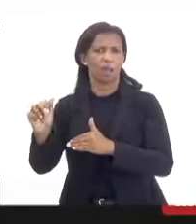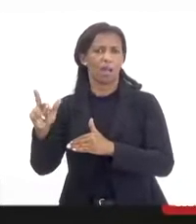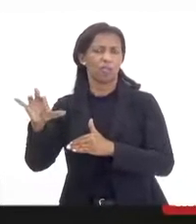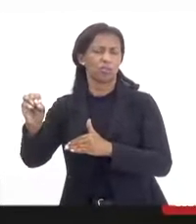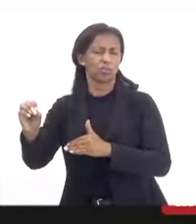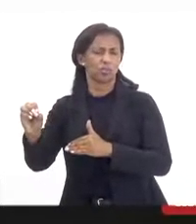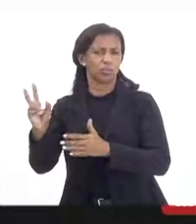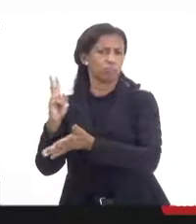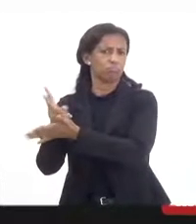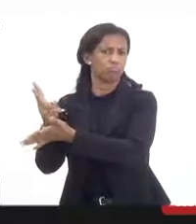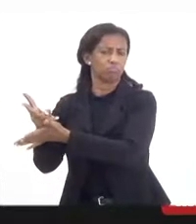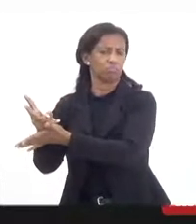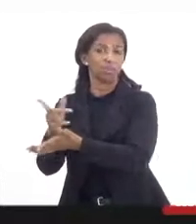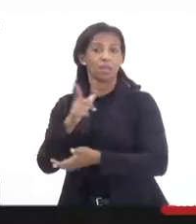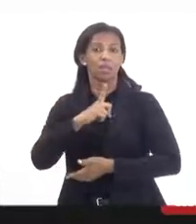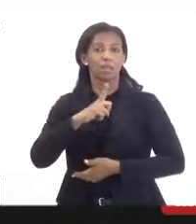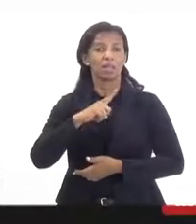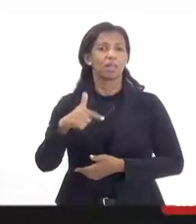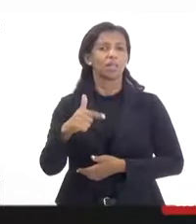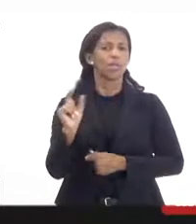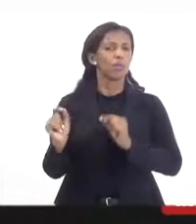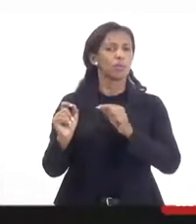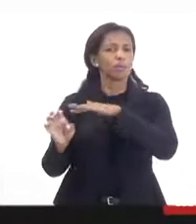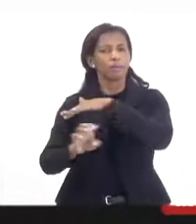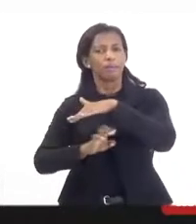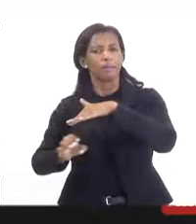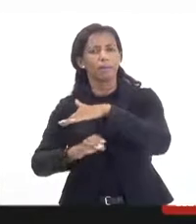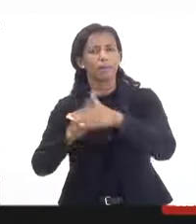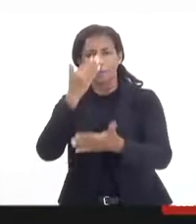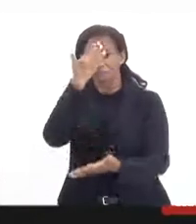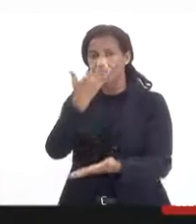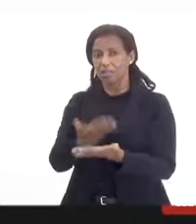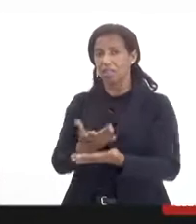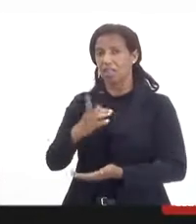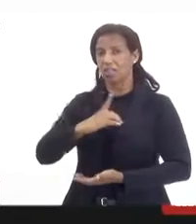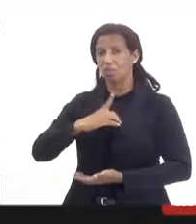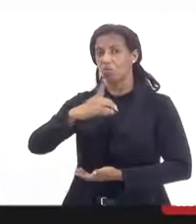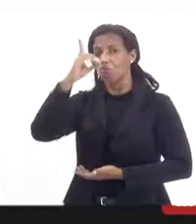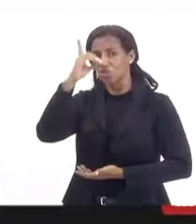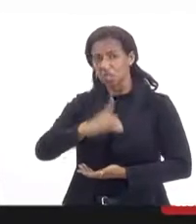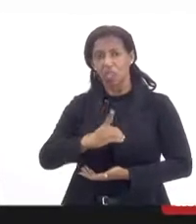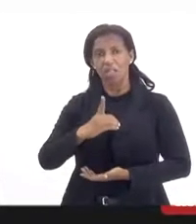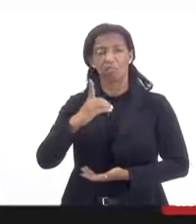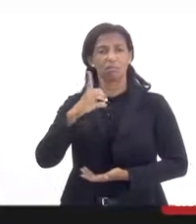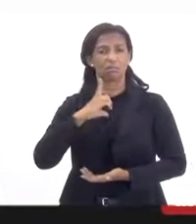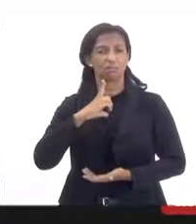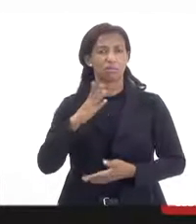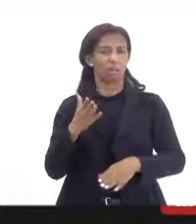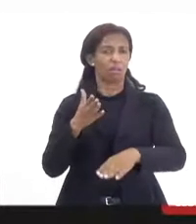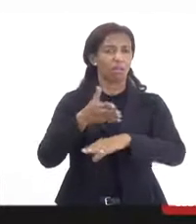permanente, e nós temos aqui a questão em que a empresa acredita que tem o direito de se creditar relativo a entradas de mercadorias que